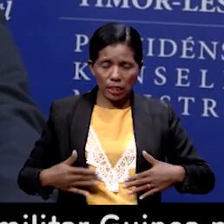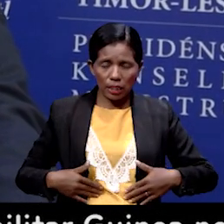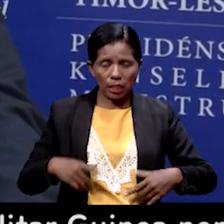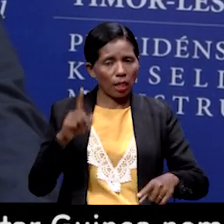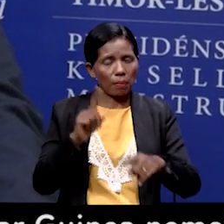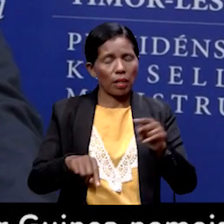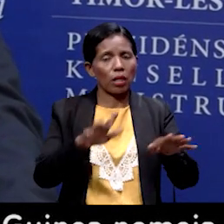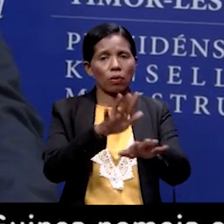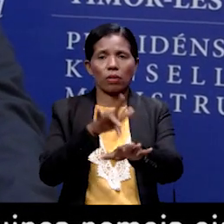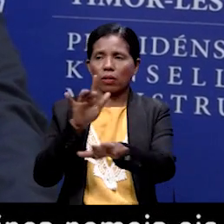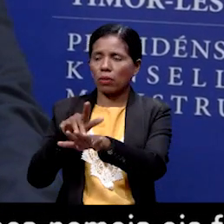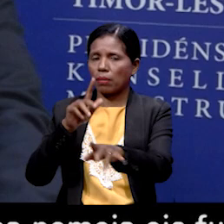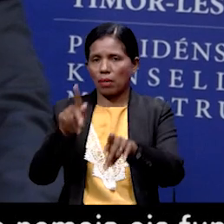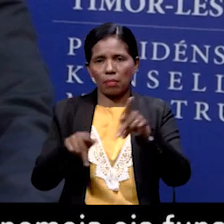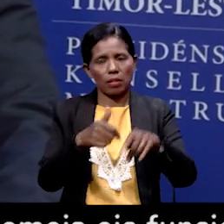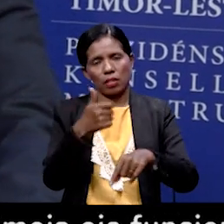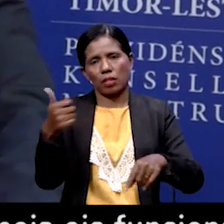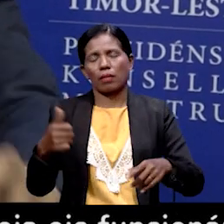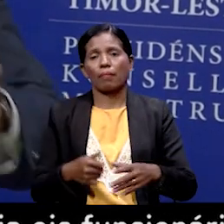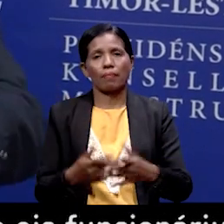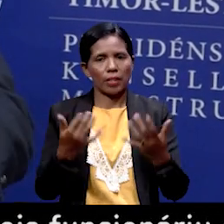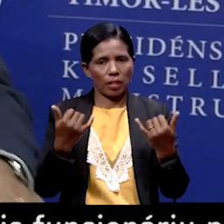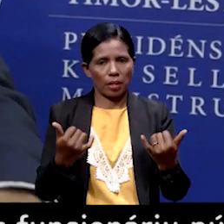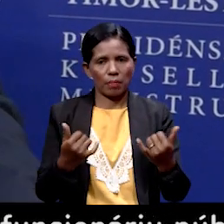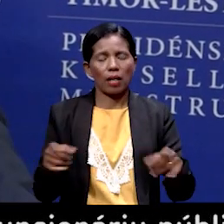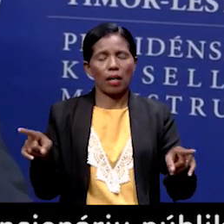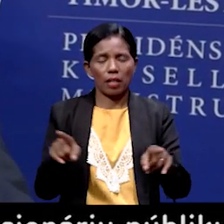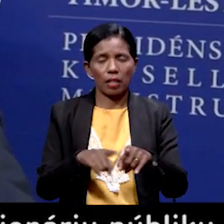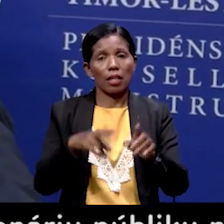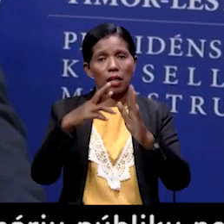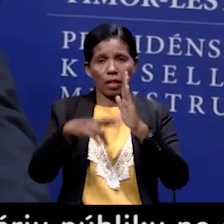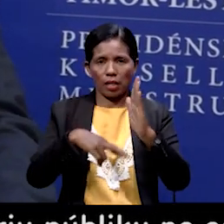fale ba ia masir selo. Então ita ne maka medida ita neve maka